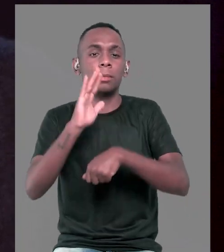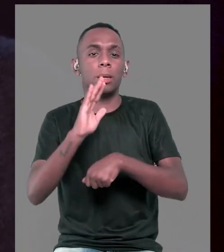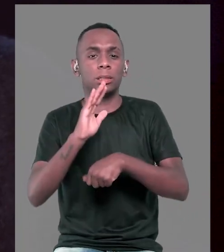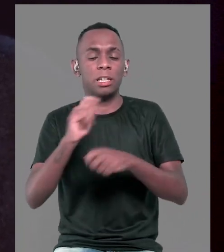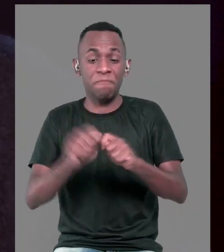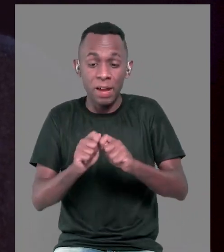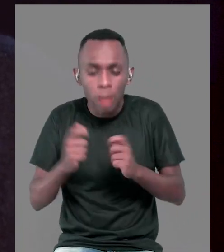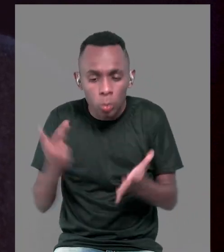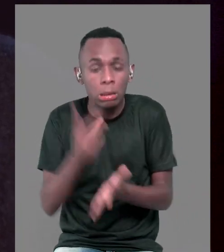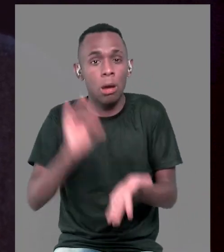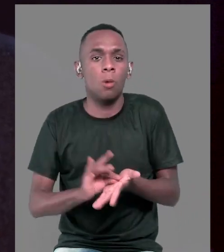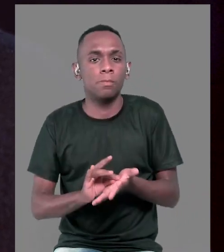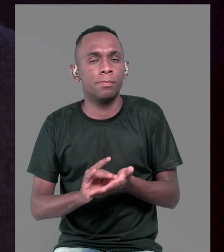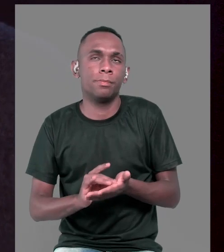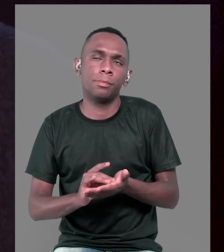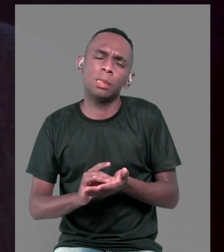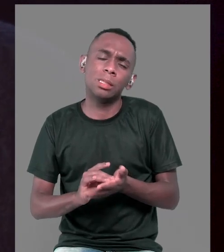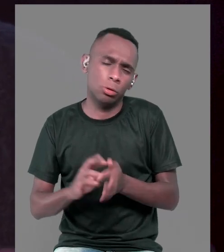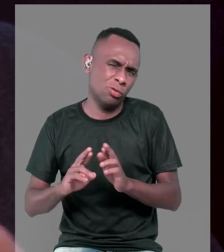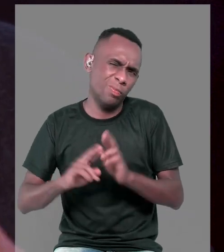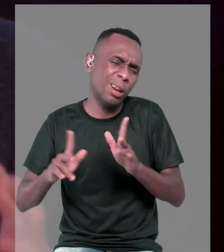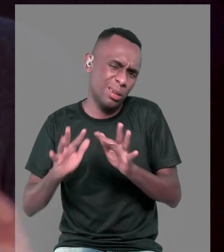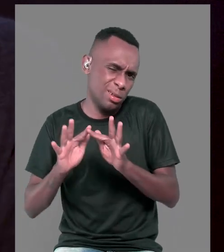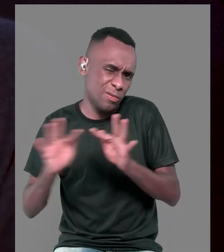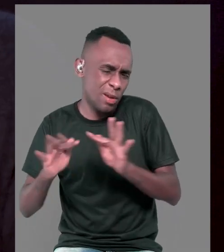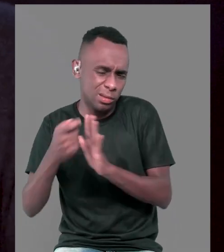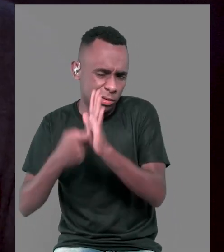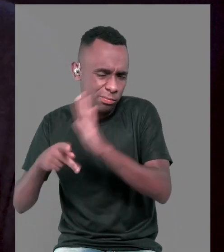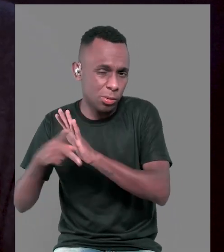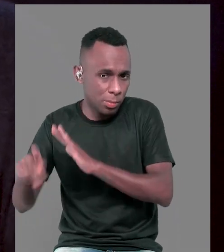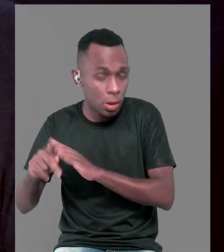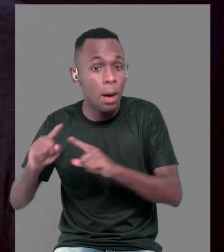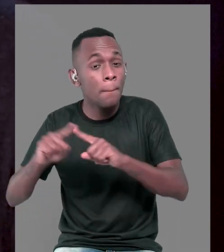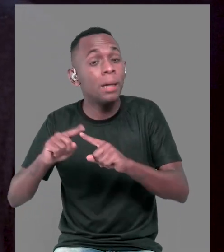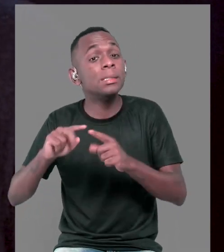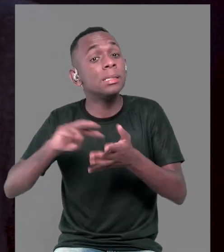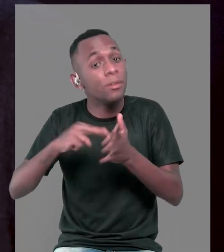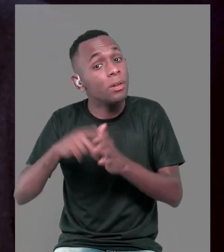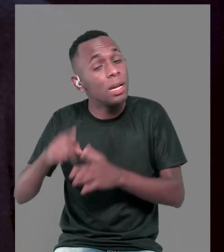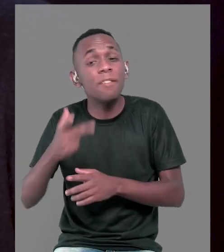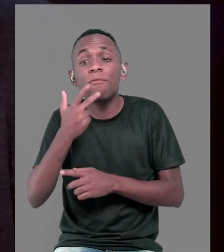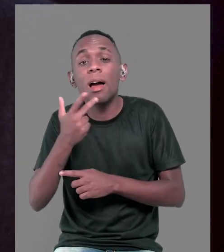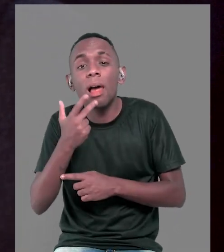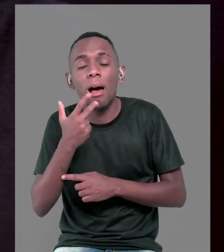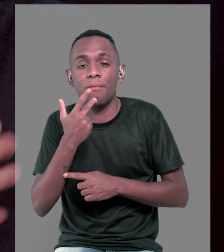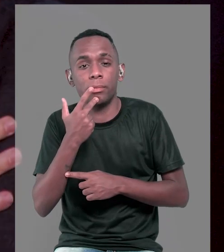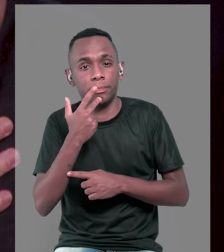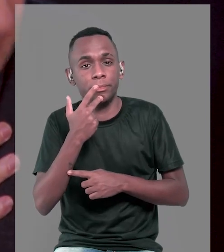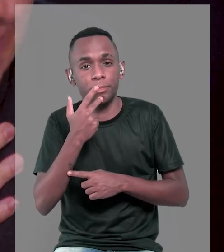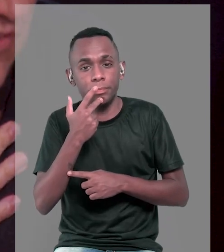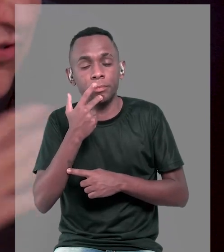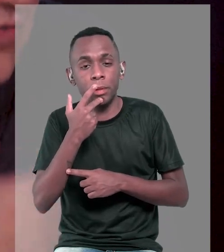Não era essa a expressão que ele usava, mas mais ou menos ele queria dizer isso quando afirmava que